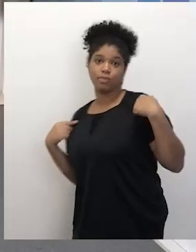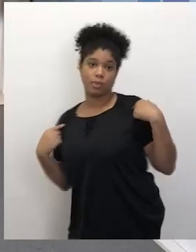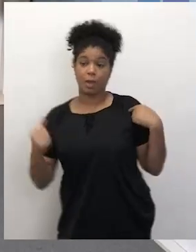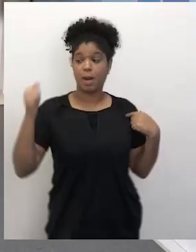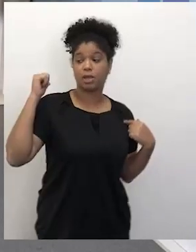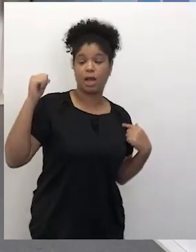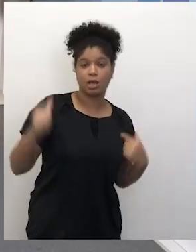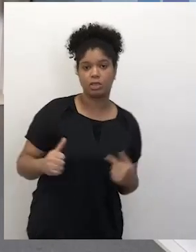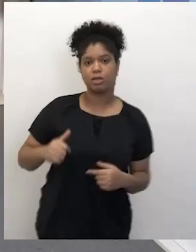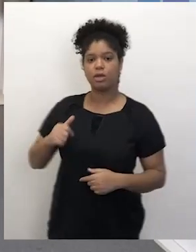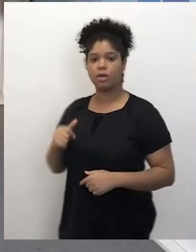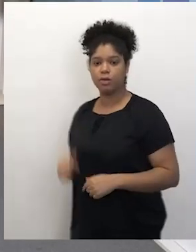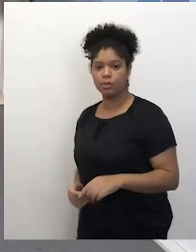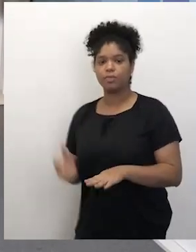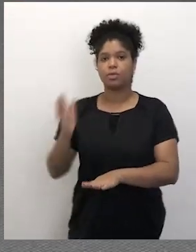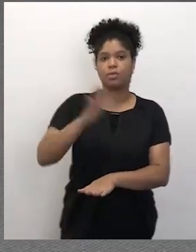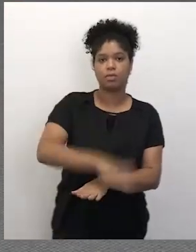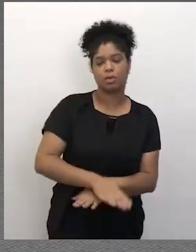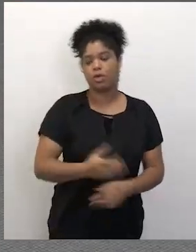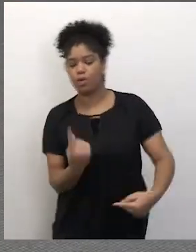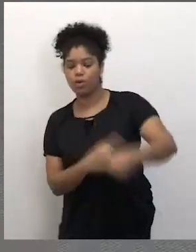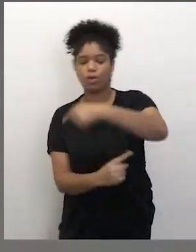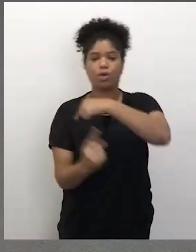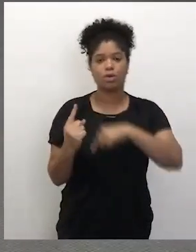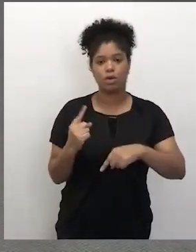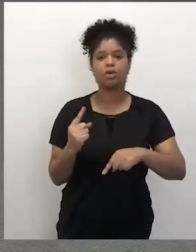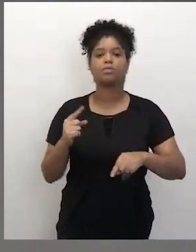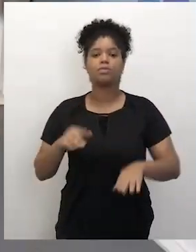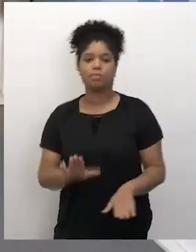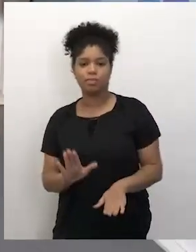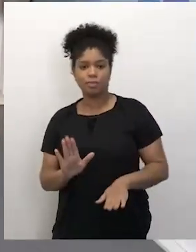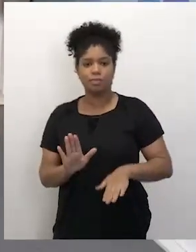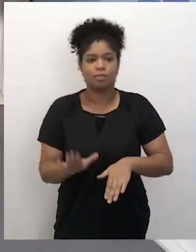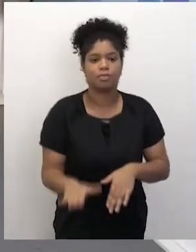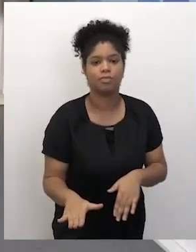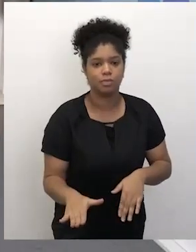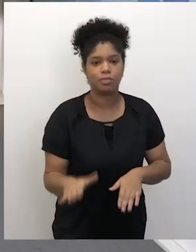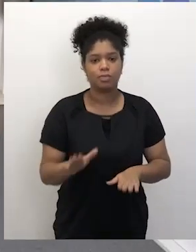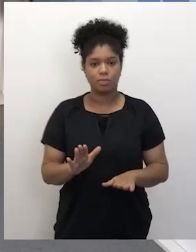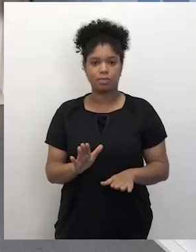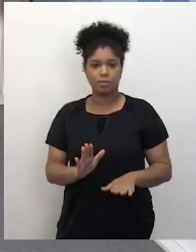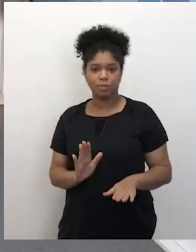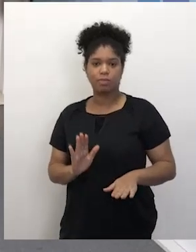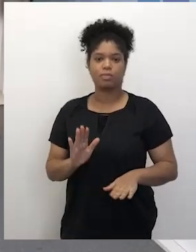Vai girar. E? Um, dois, três.